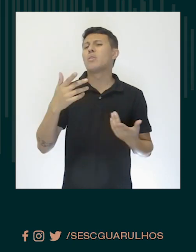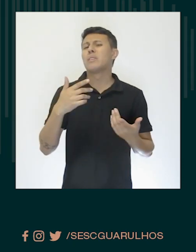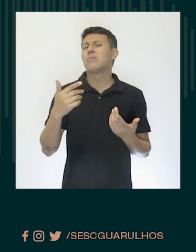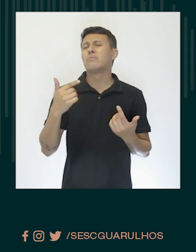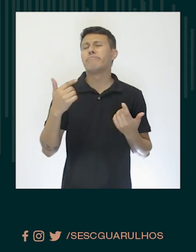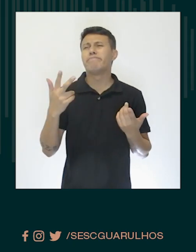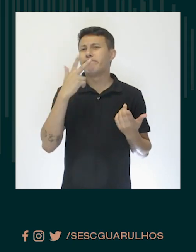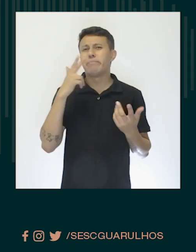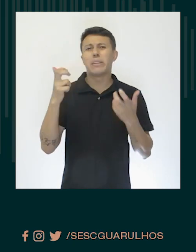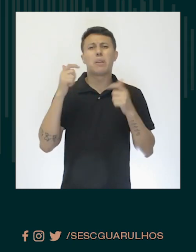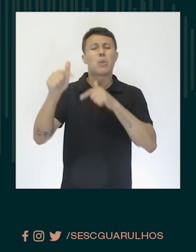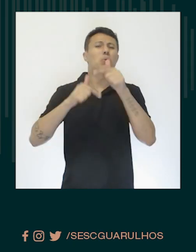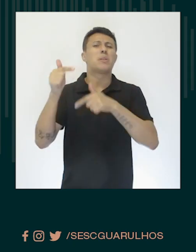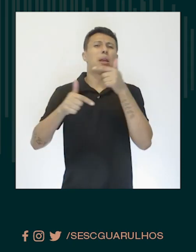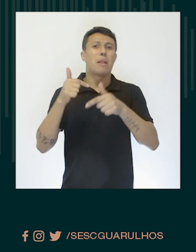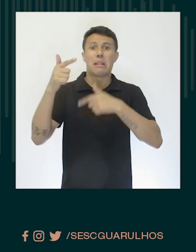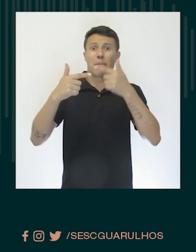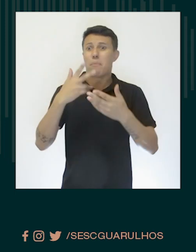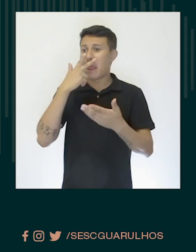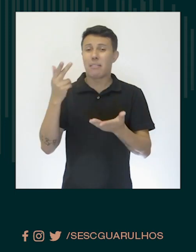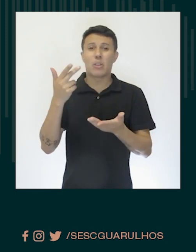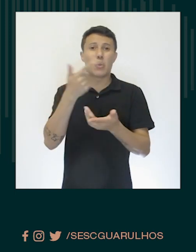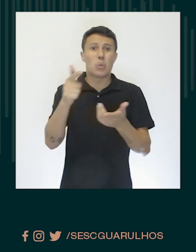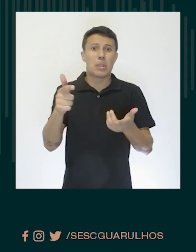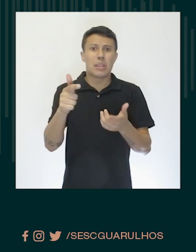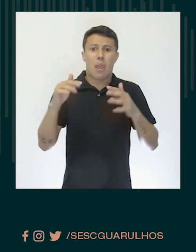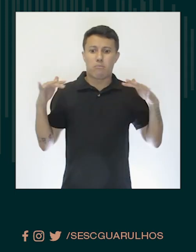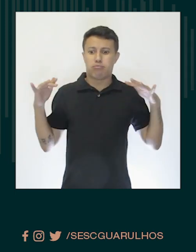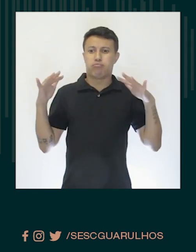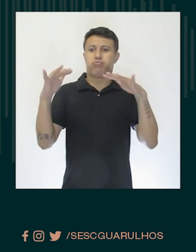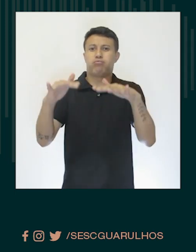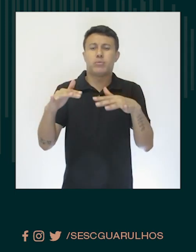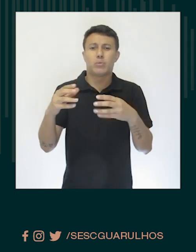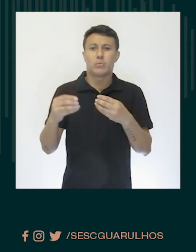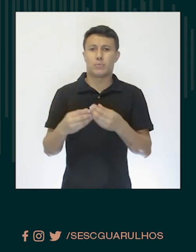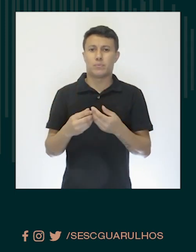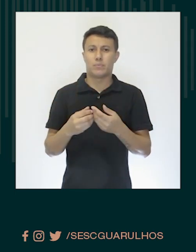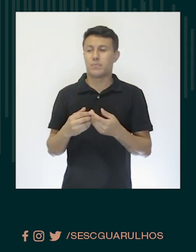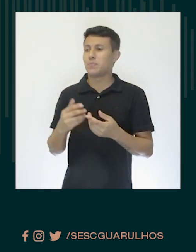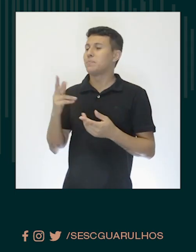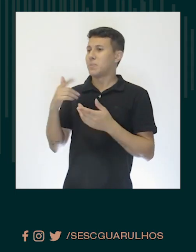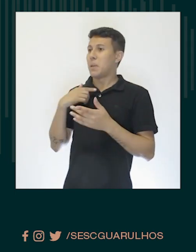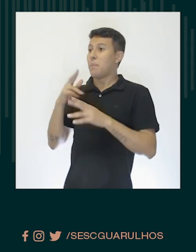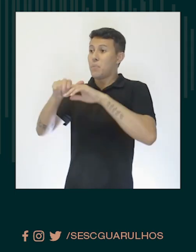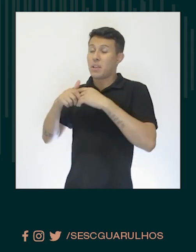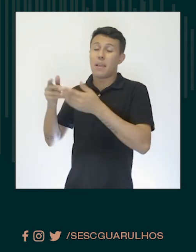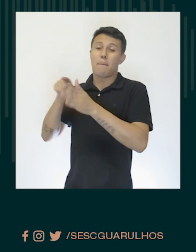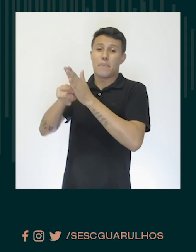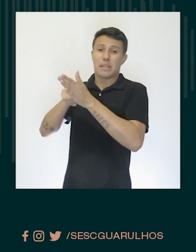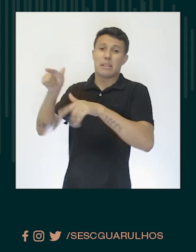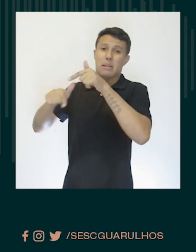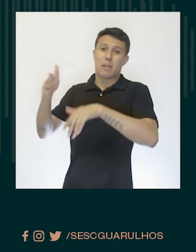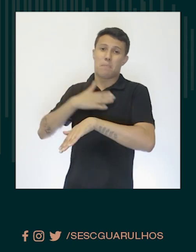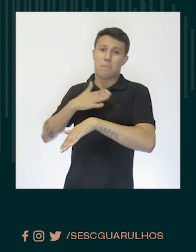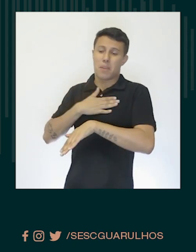têm trabalhado sem a presença, sem esse elo Eu, presencial? por conta da minha pesquisa, por conta de estar trabalhando atualmente com